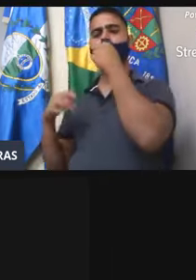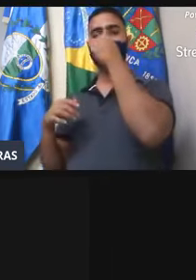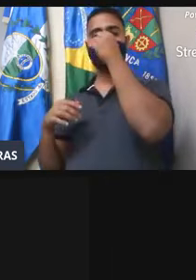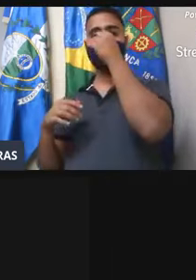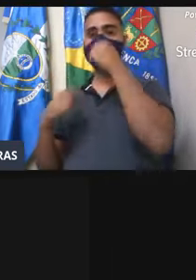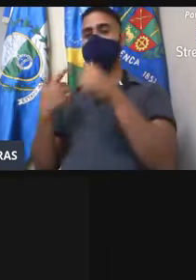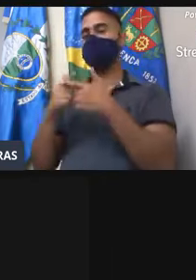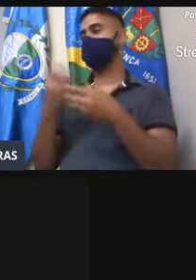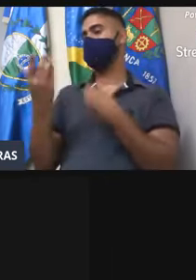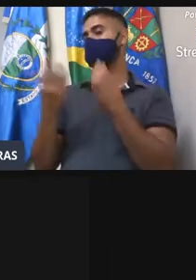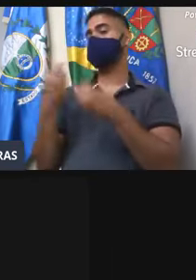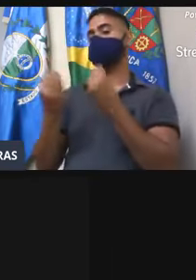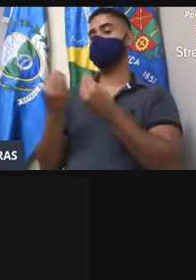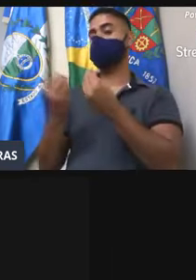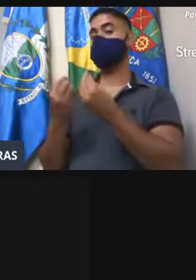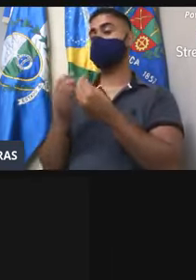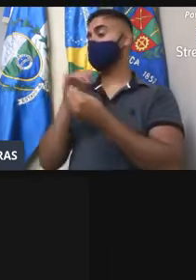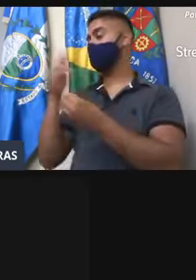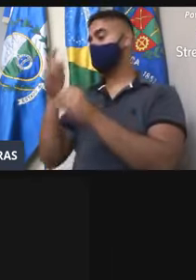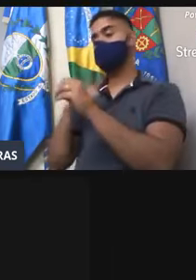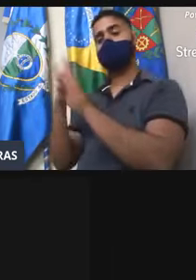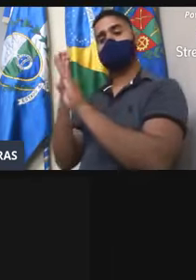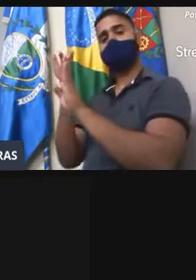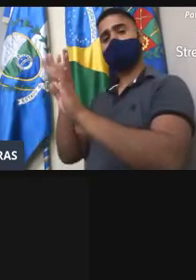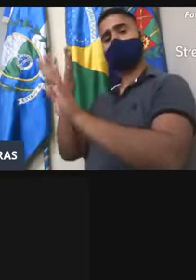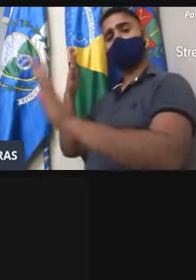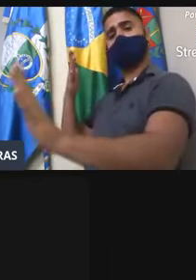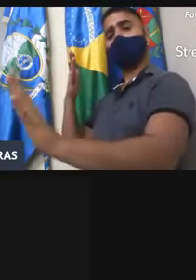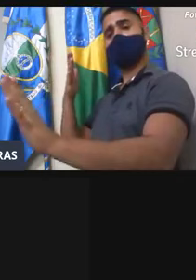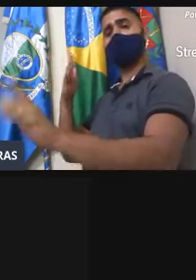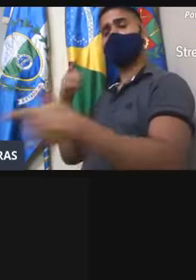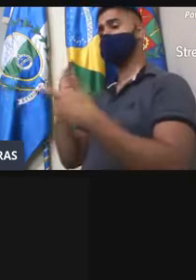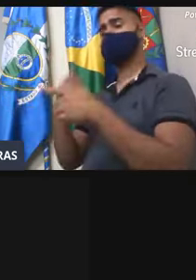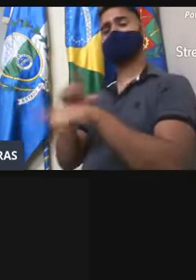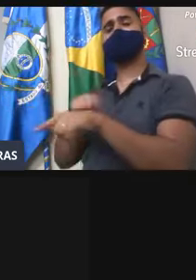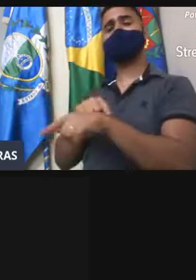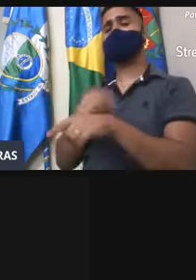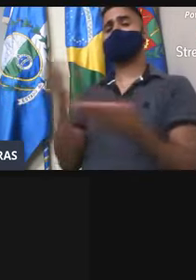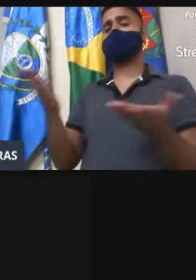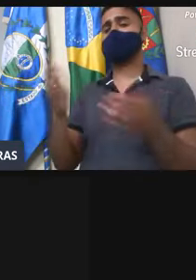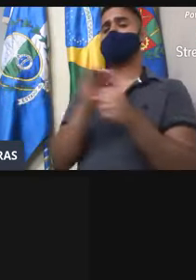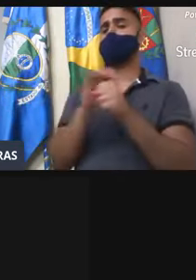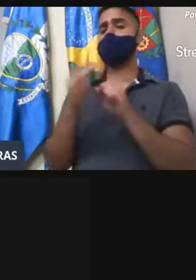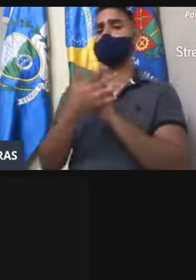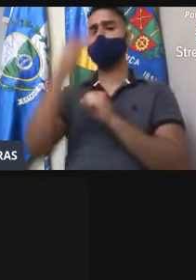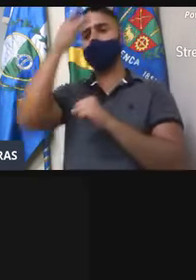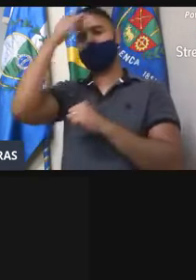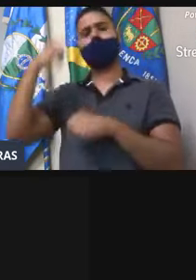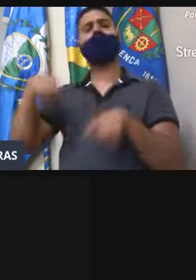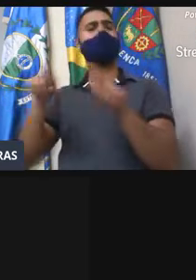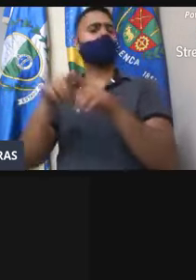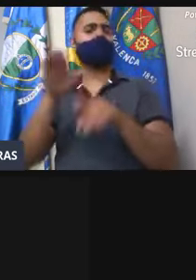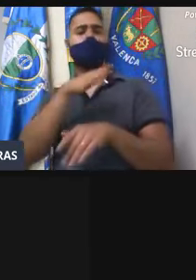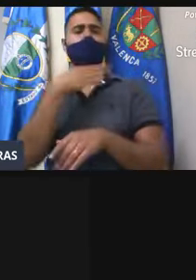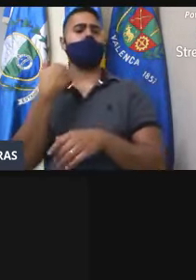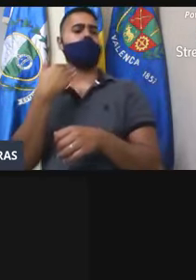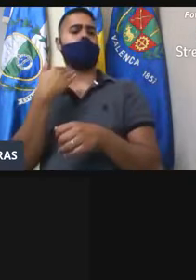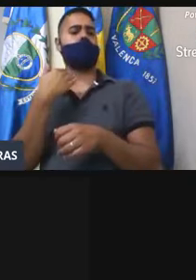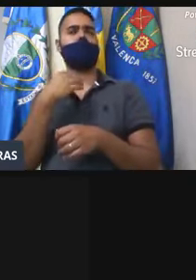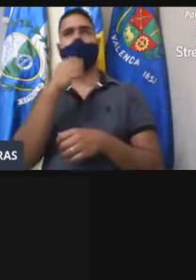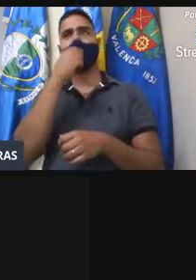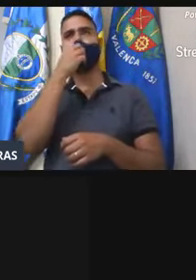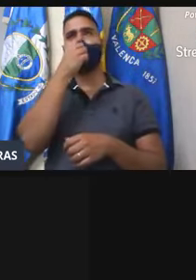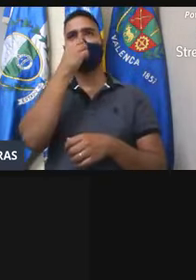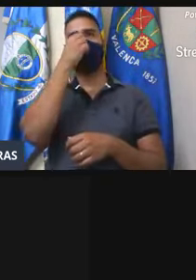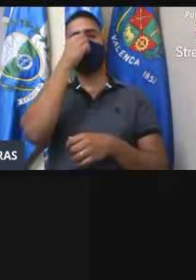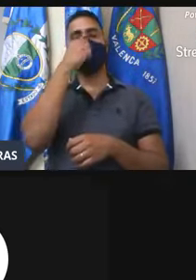um suicídio. Se você colocar uma fila gigante em questão da pandemia, nós vamos estar levando as pessoas a óbito por conta dessa transmissão.